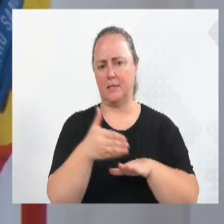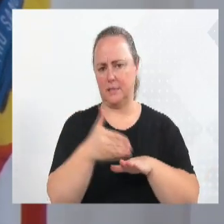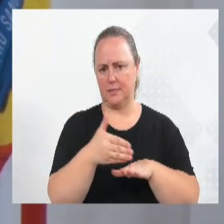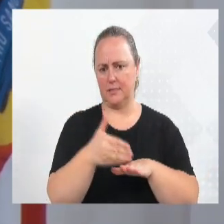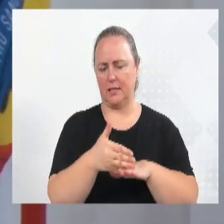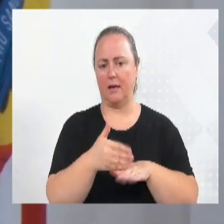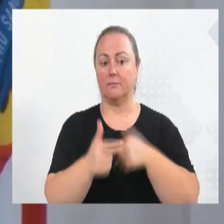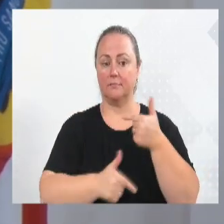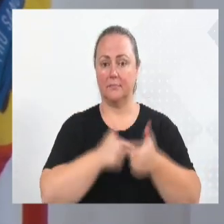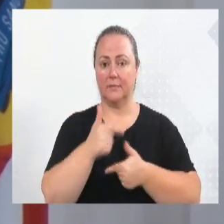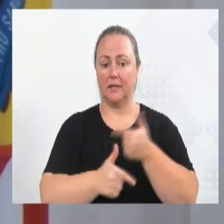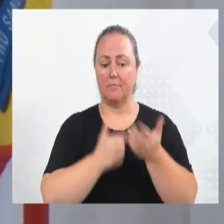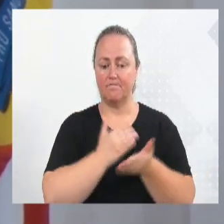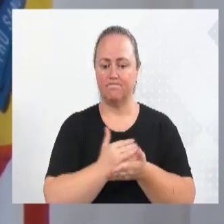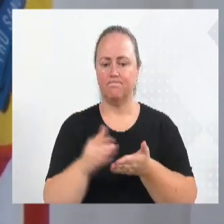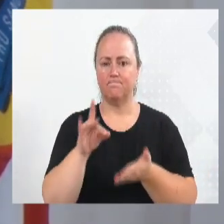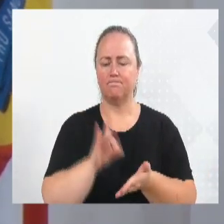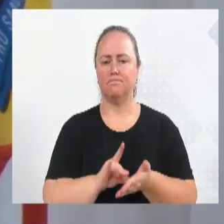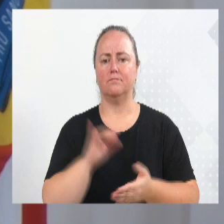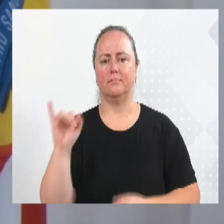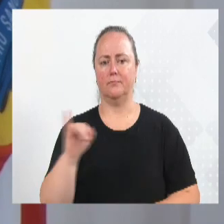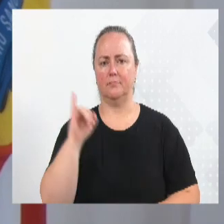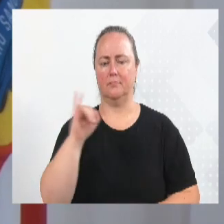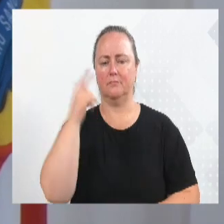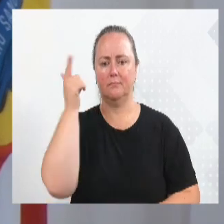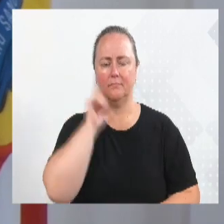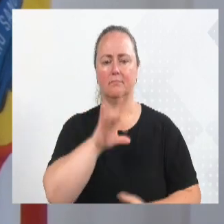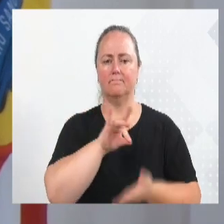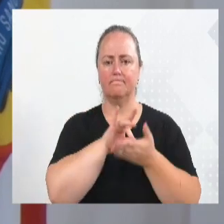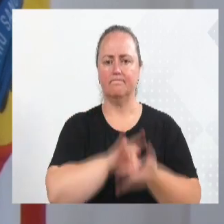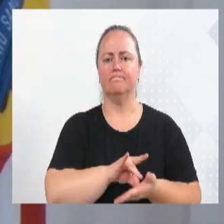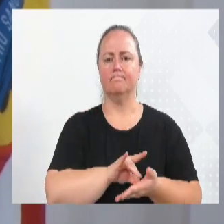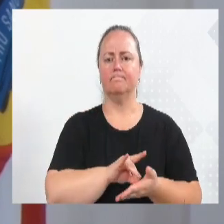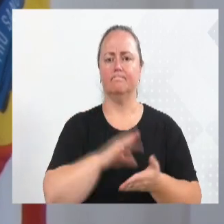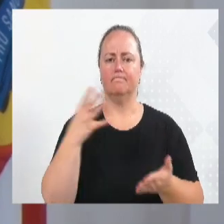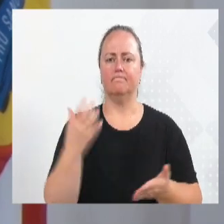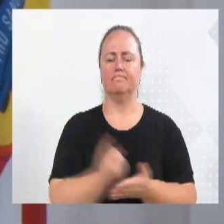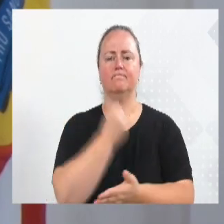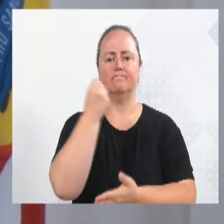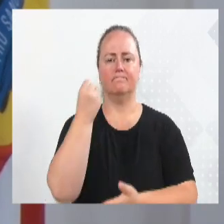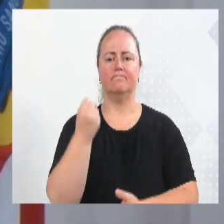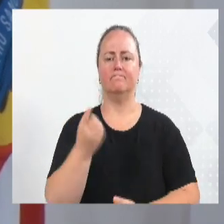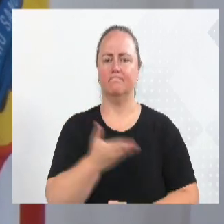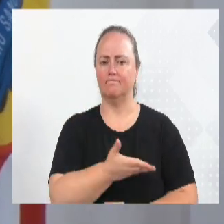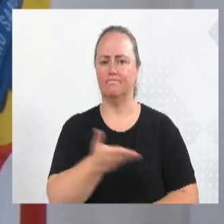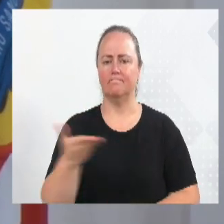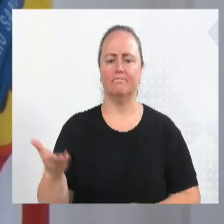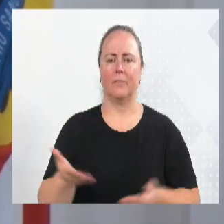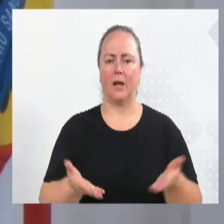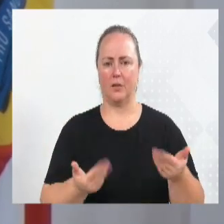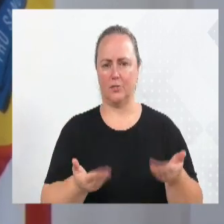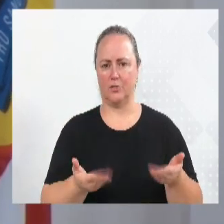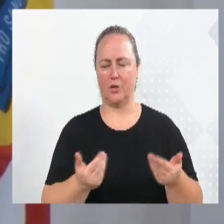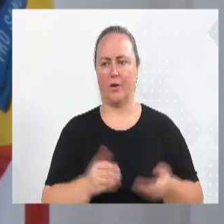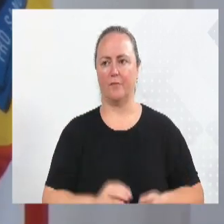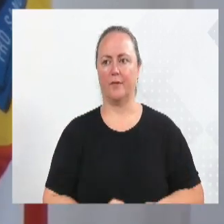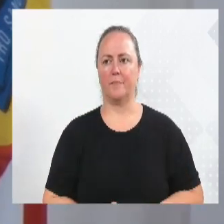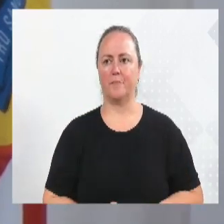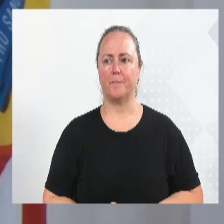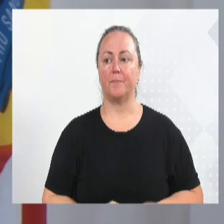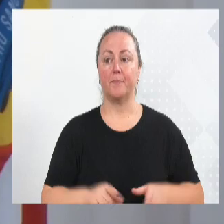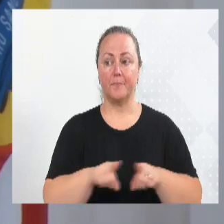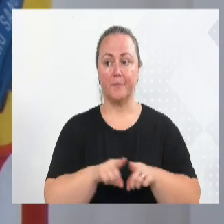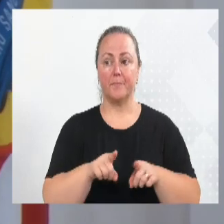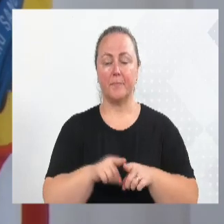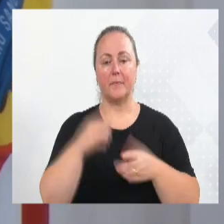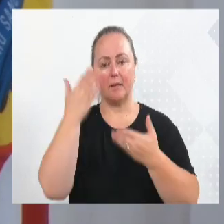o começo de um trabalho muito importante para que a gente possa consolidar essas conquistas para os jovens quero dizer que hoje faz um agradecimento muito